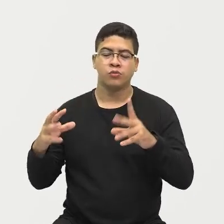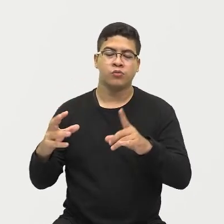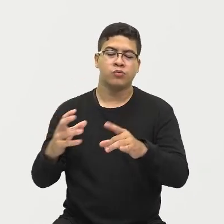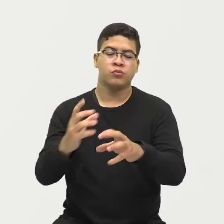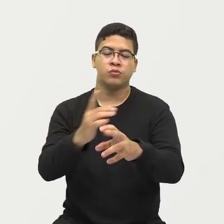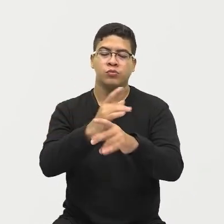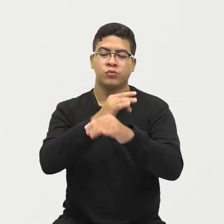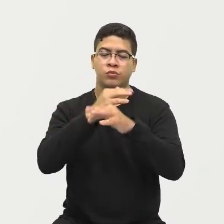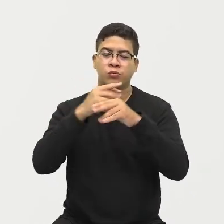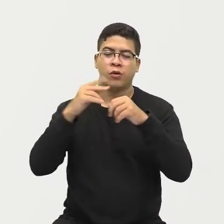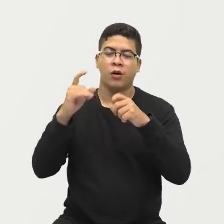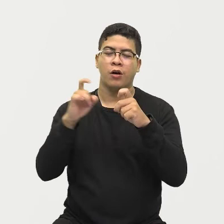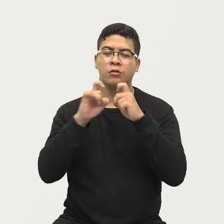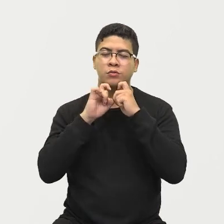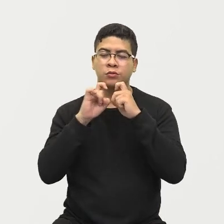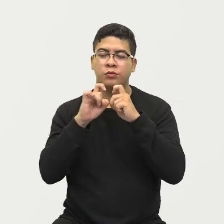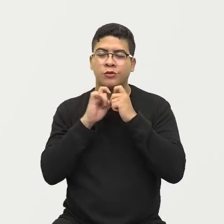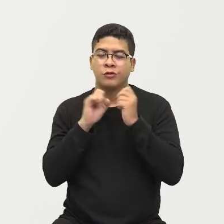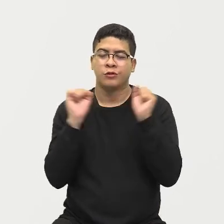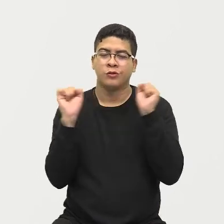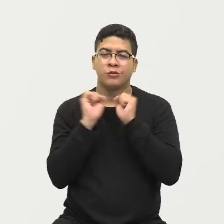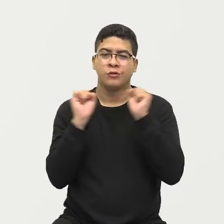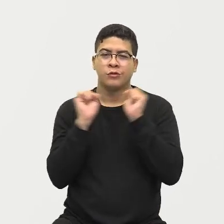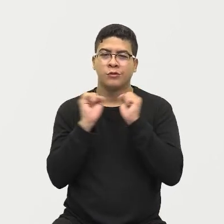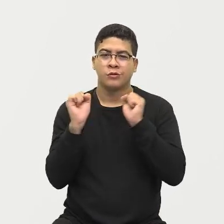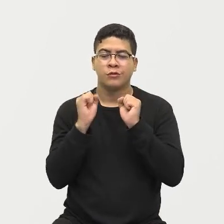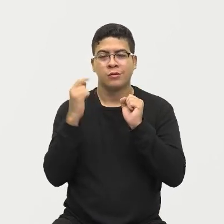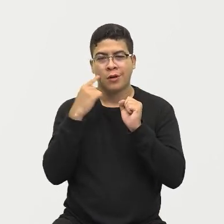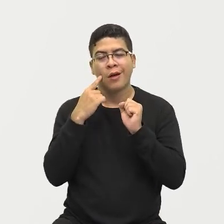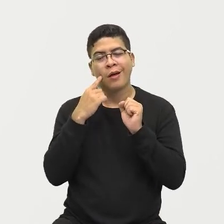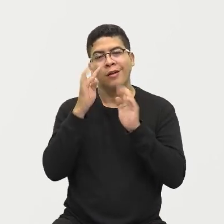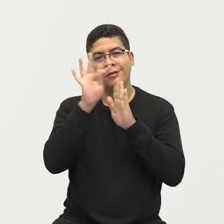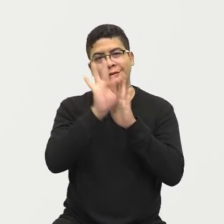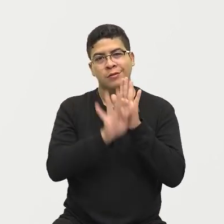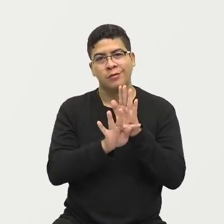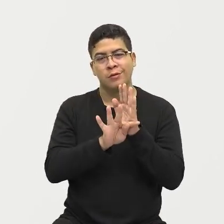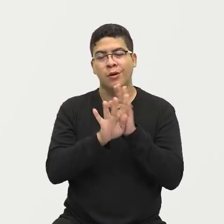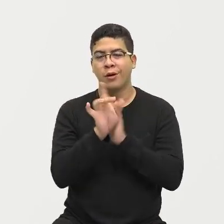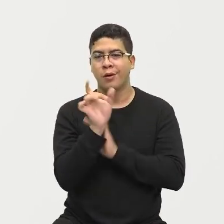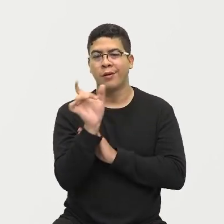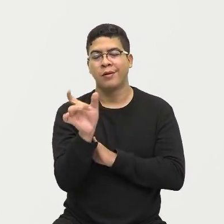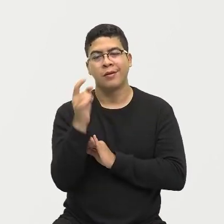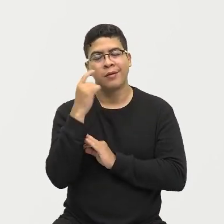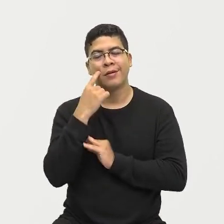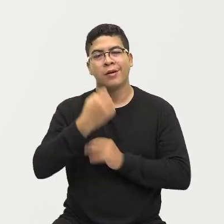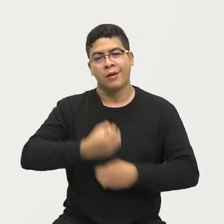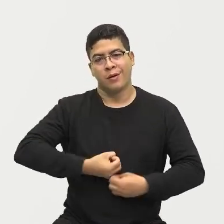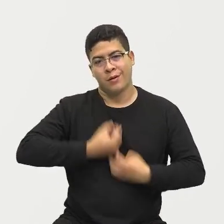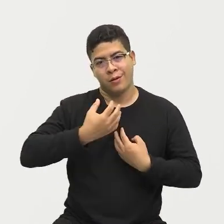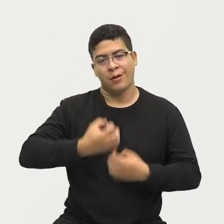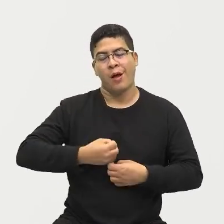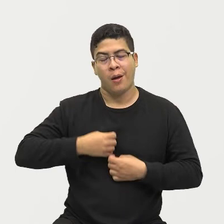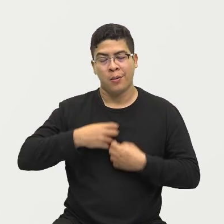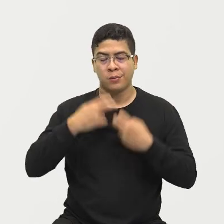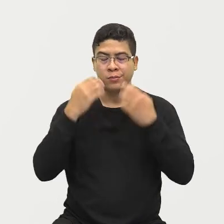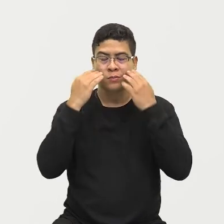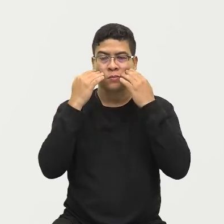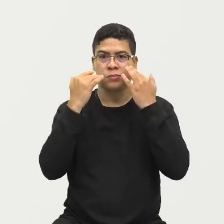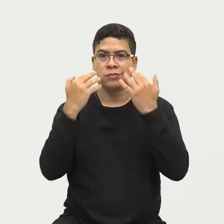só. Então, ele vai trazer nas suas letras, nos seus poemas, grande inspiração em São